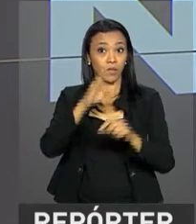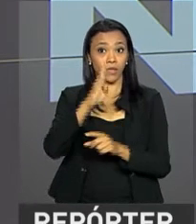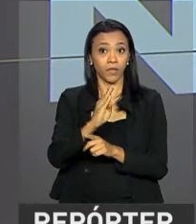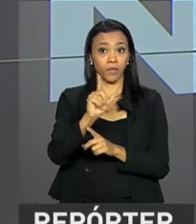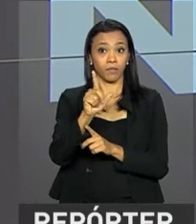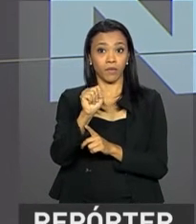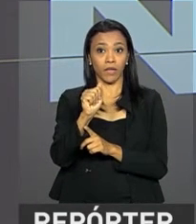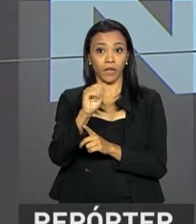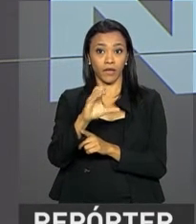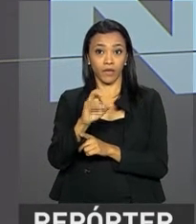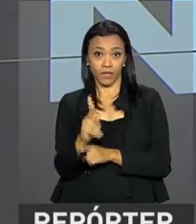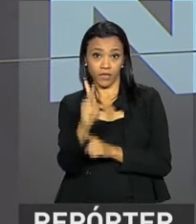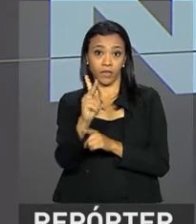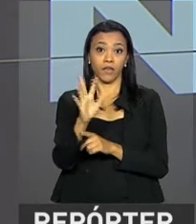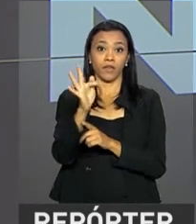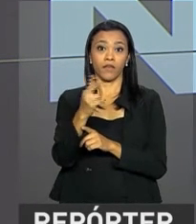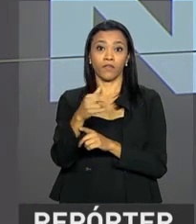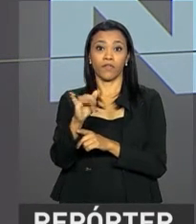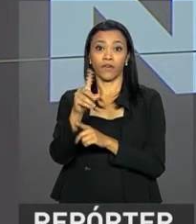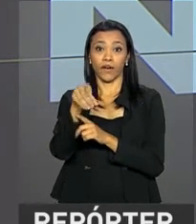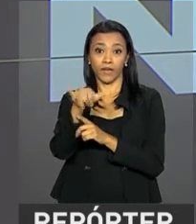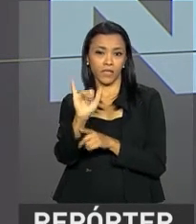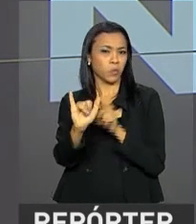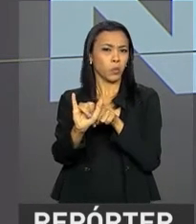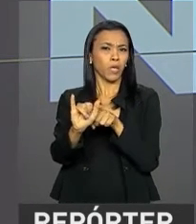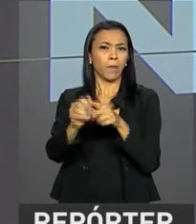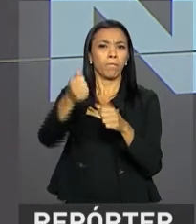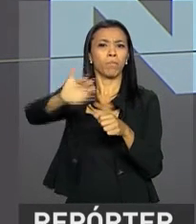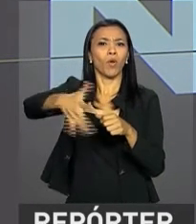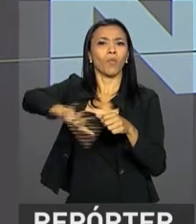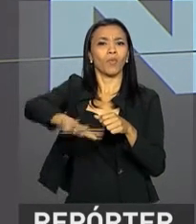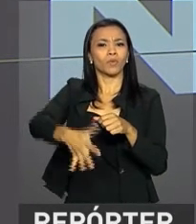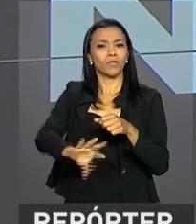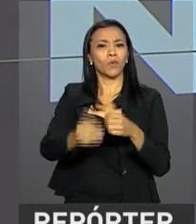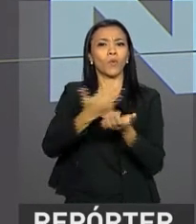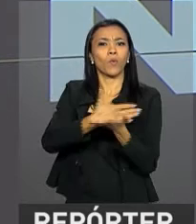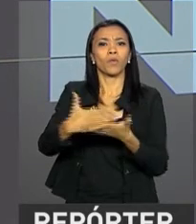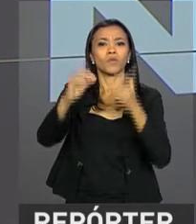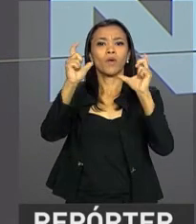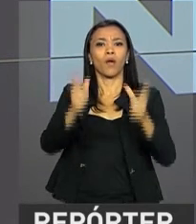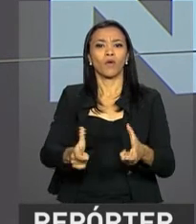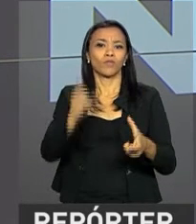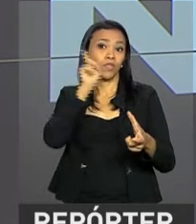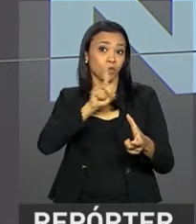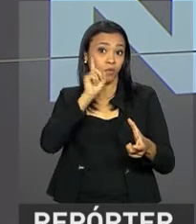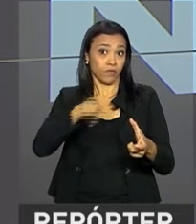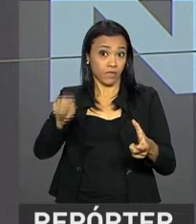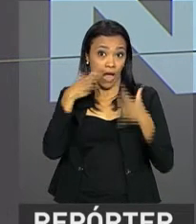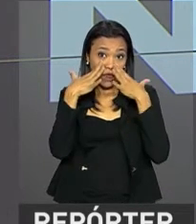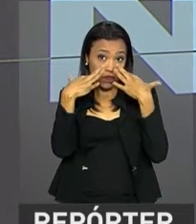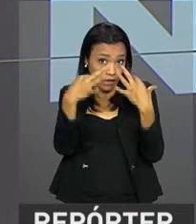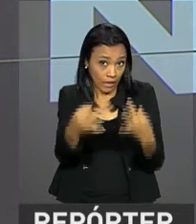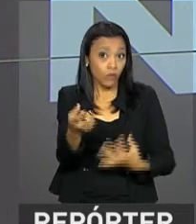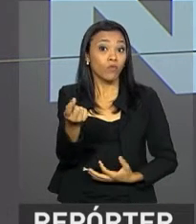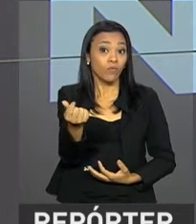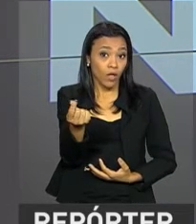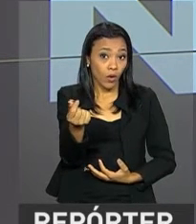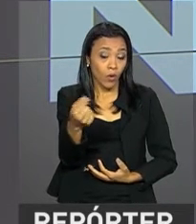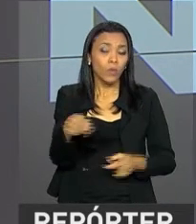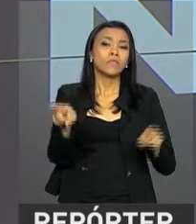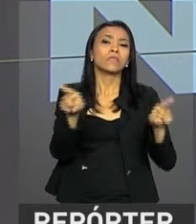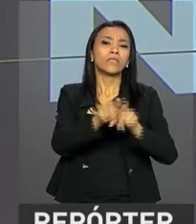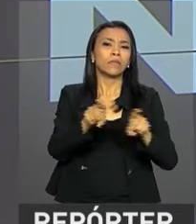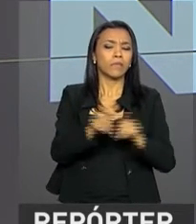um dia de promoções que teve início lá nos Estados Unidos. Além de ficar atento aos preços, os consumidores devem observar